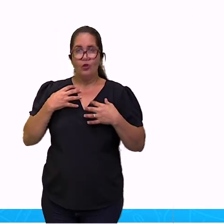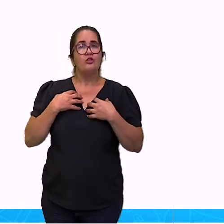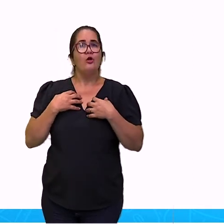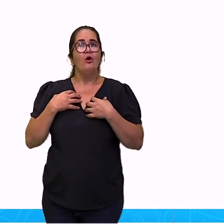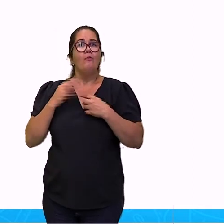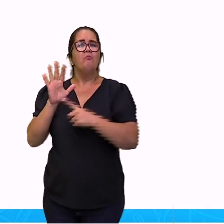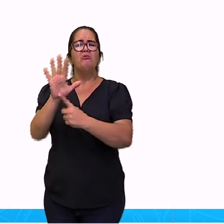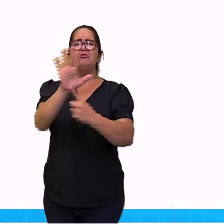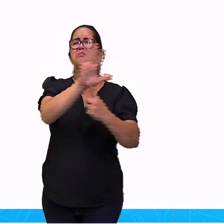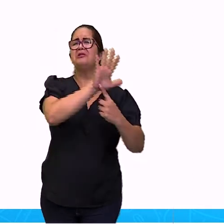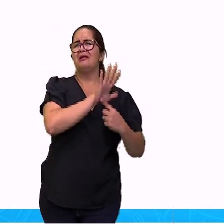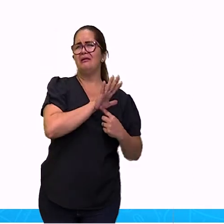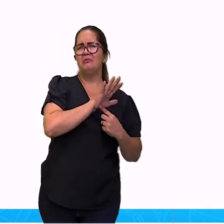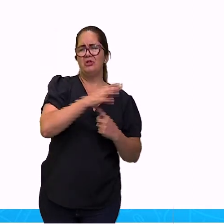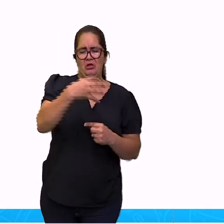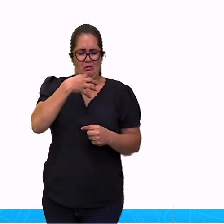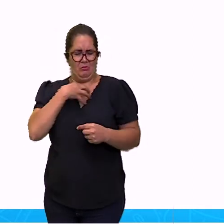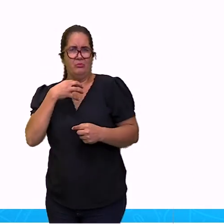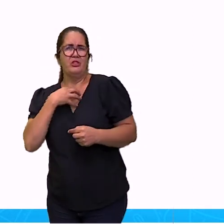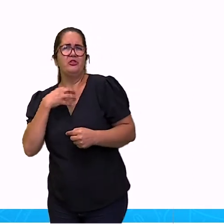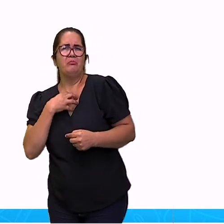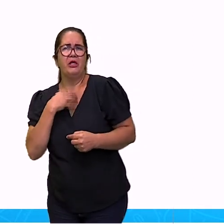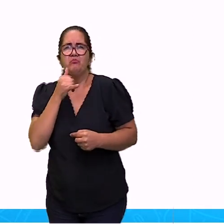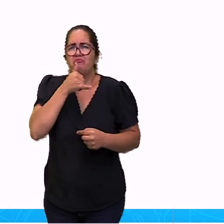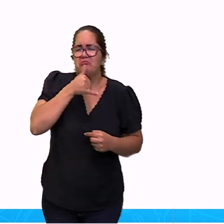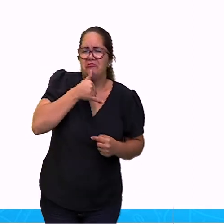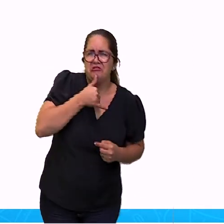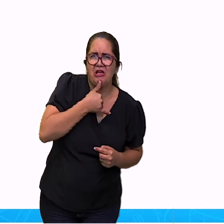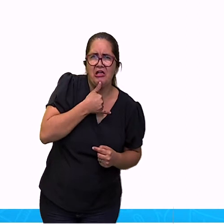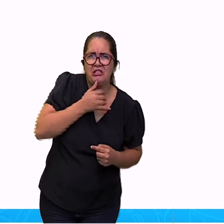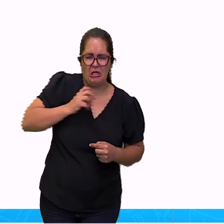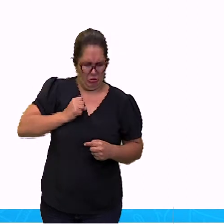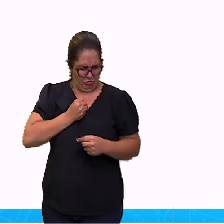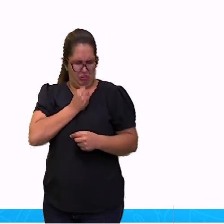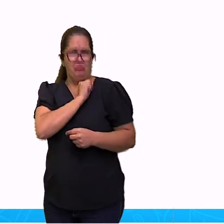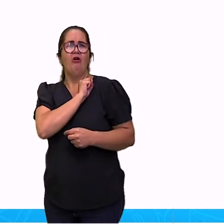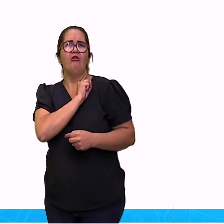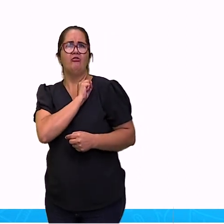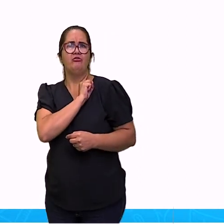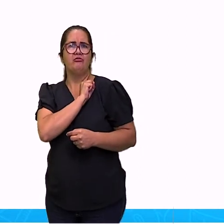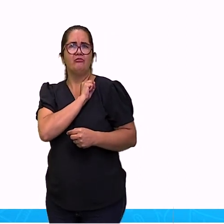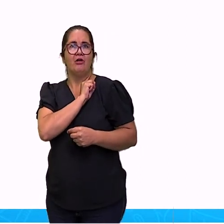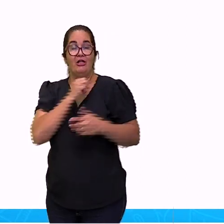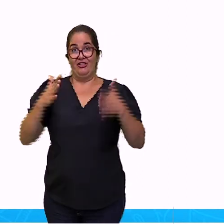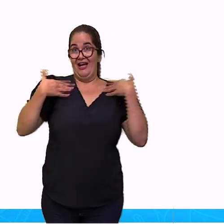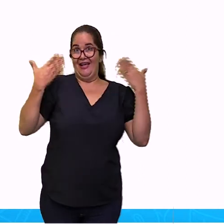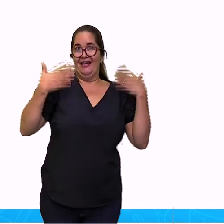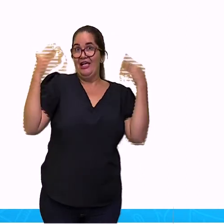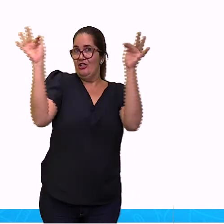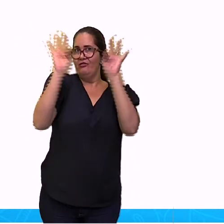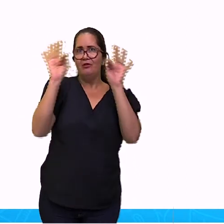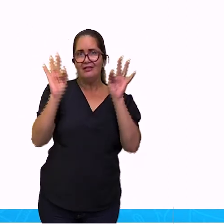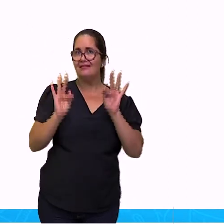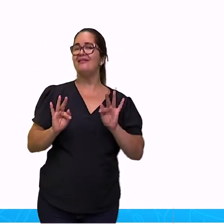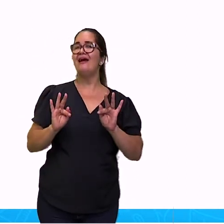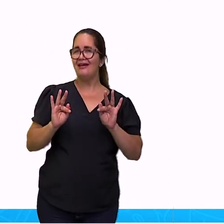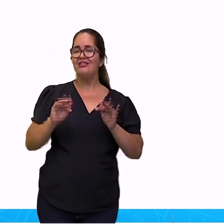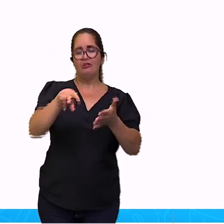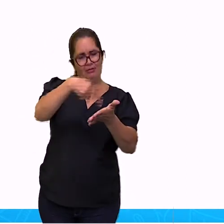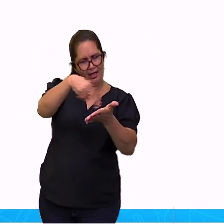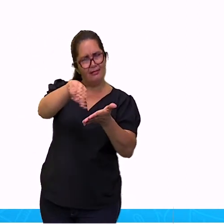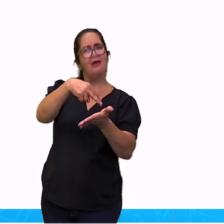emoções, os nossos momentos. Então, essas manifestações artísticas consistem em uma coordenação estética de movimentos